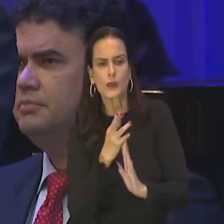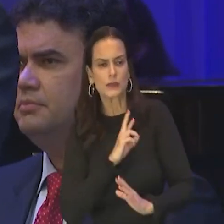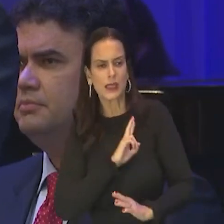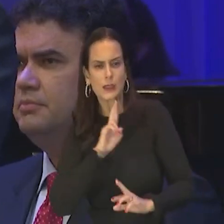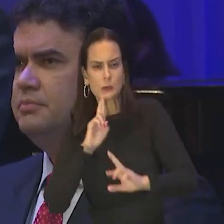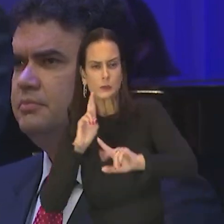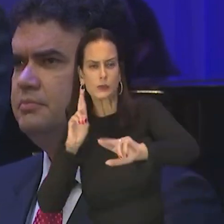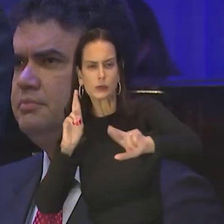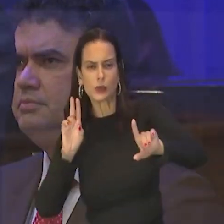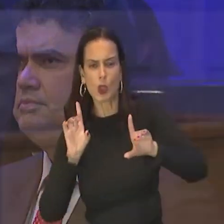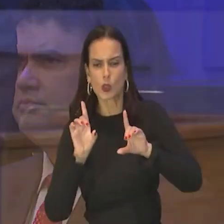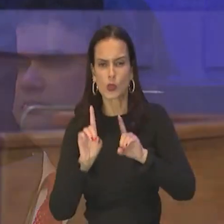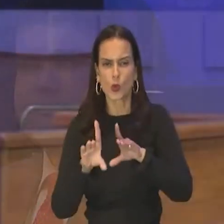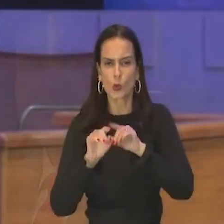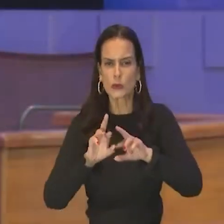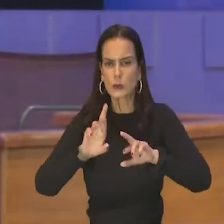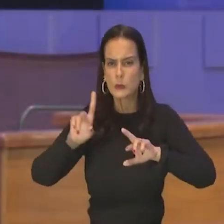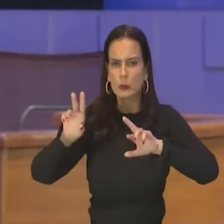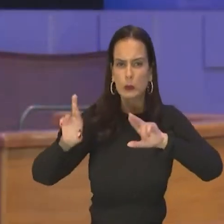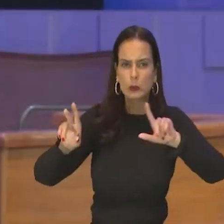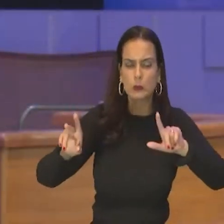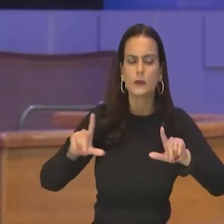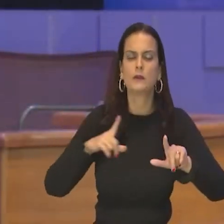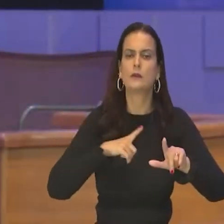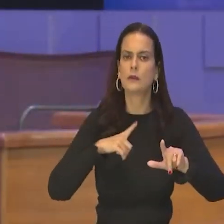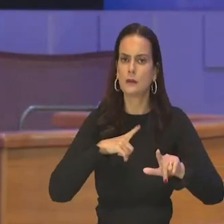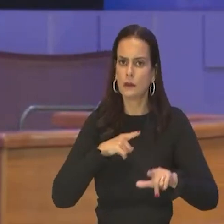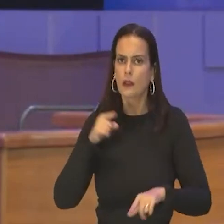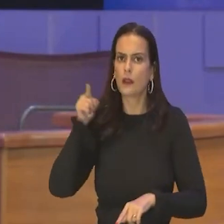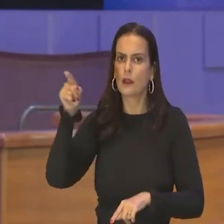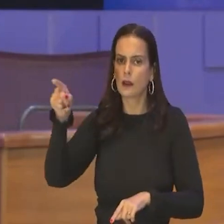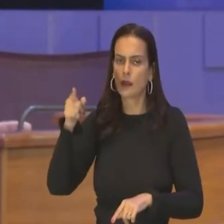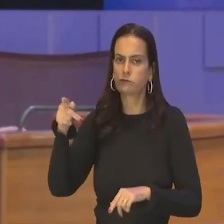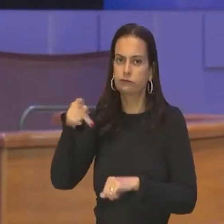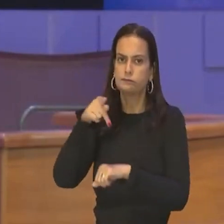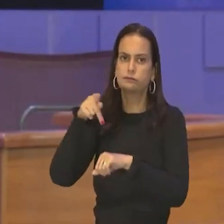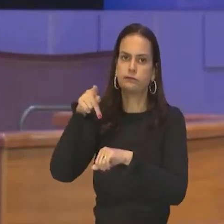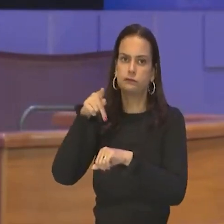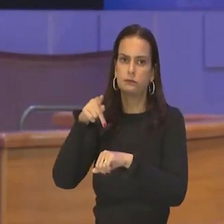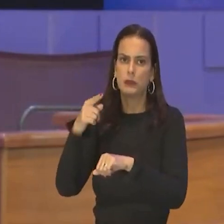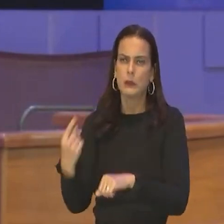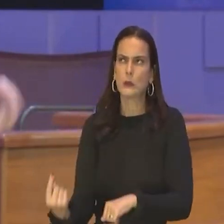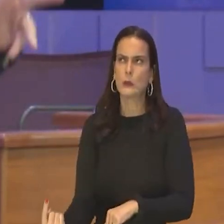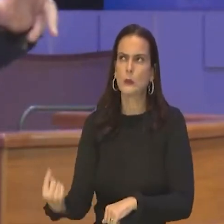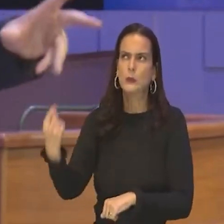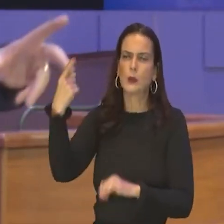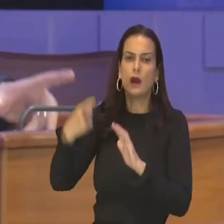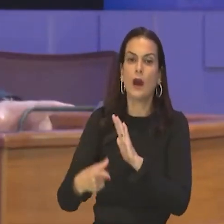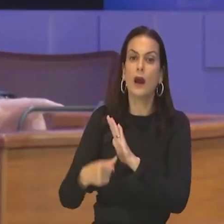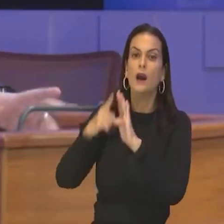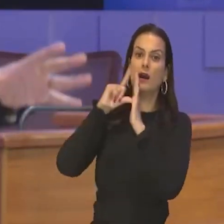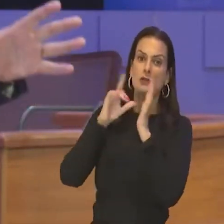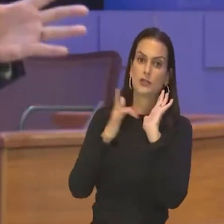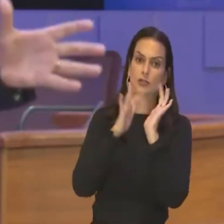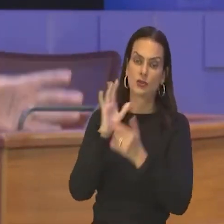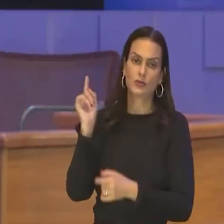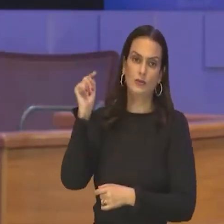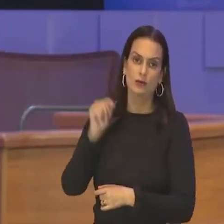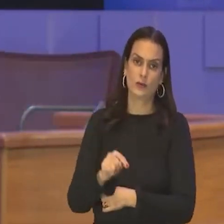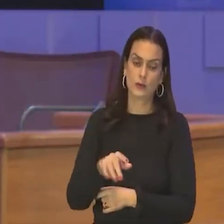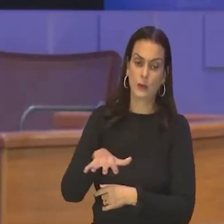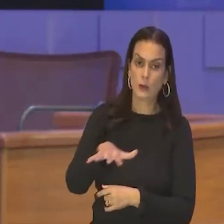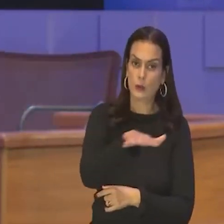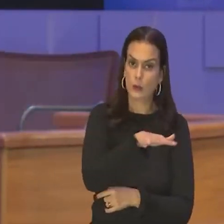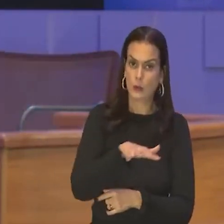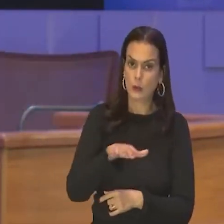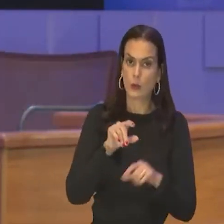de doutrinas, de segmentos, há muito tempo antes de Cristo, naquela região, que é uma região